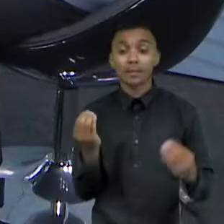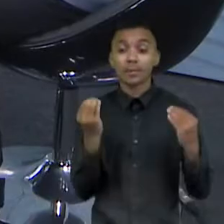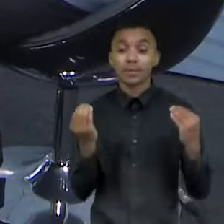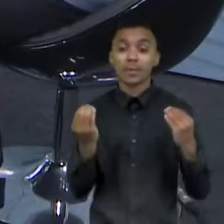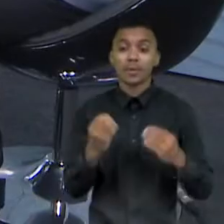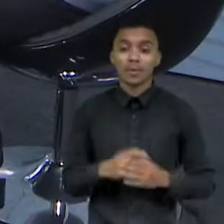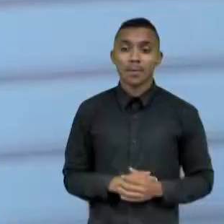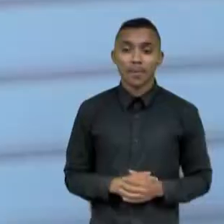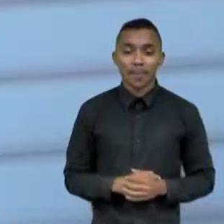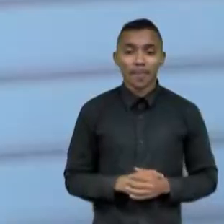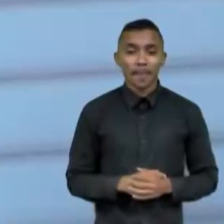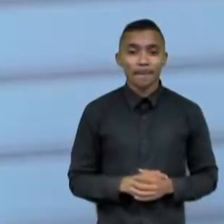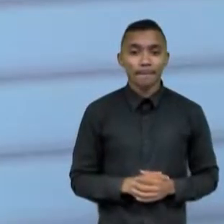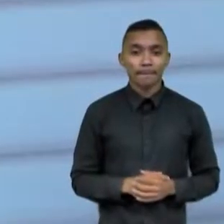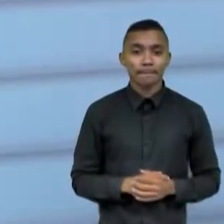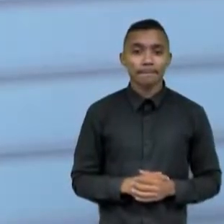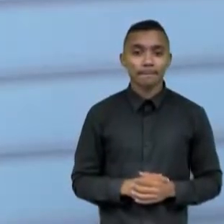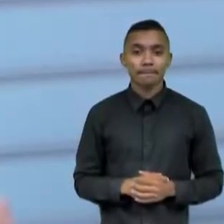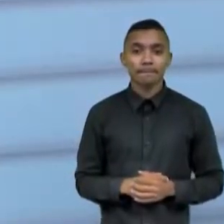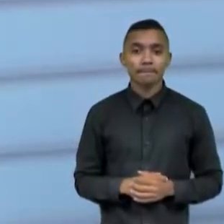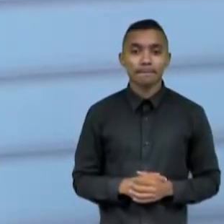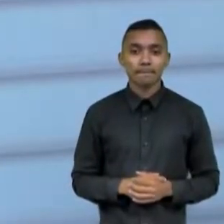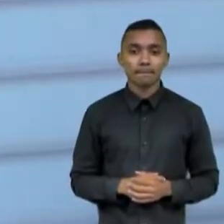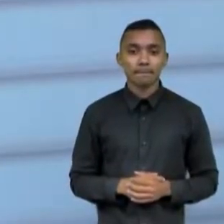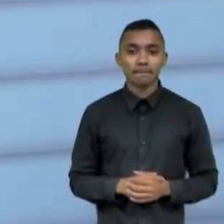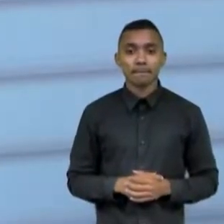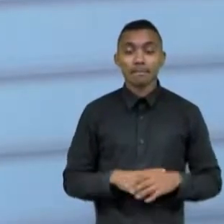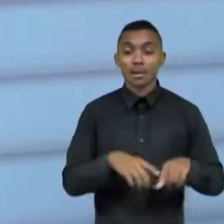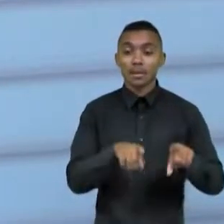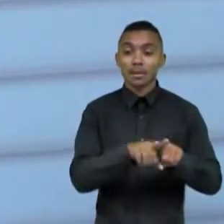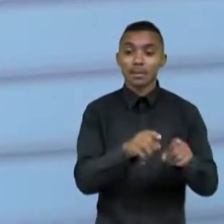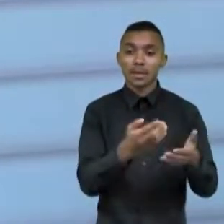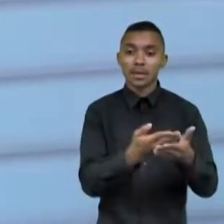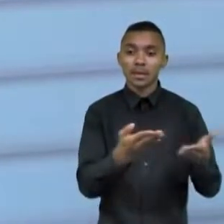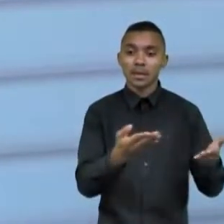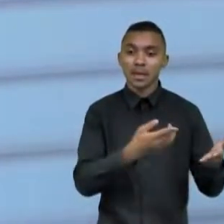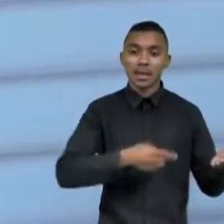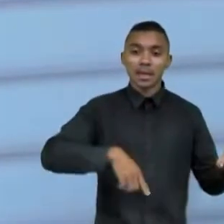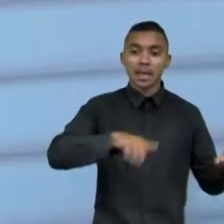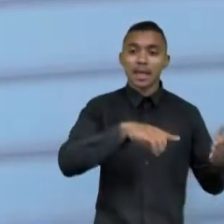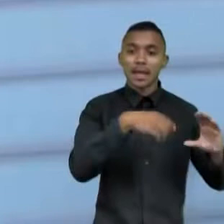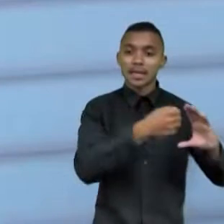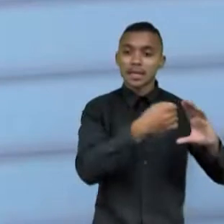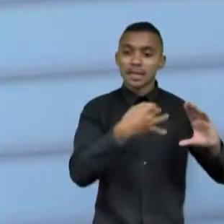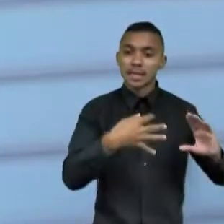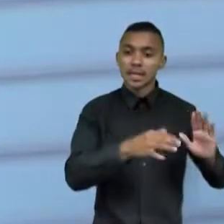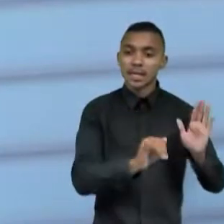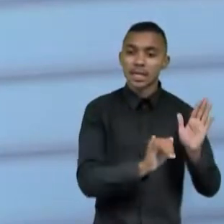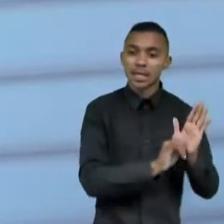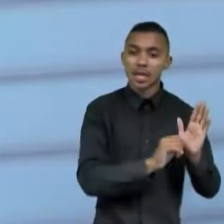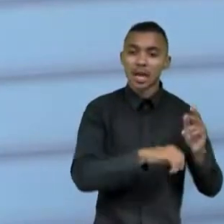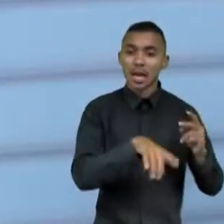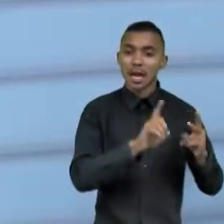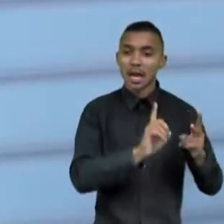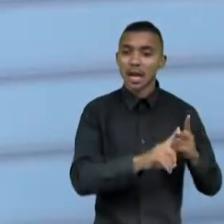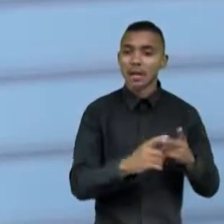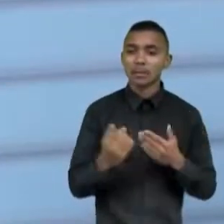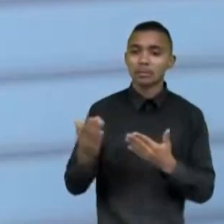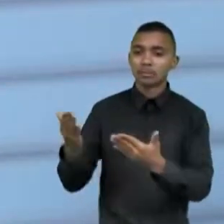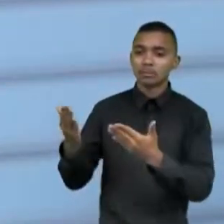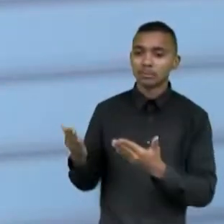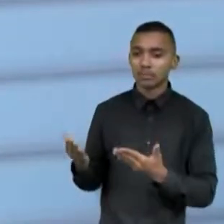também a essa comunidade em si, em sua identidade, né? Em seu reconhecimento, fere o